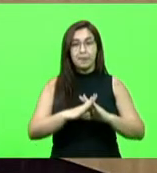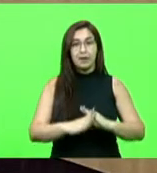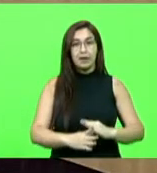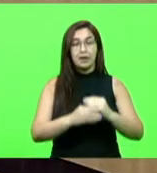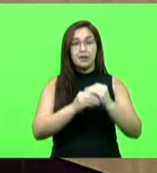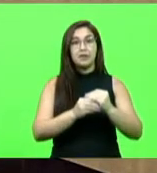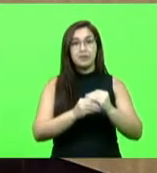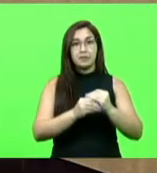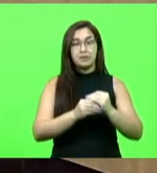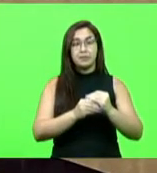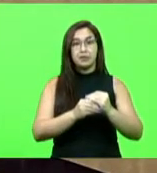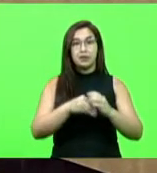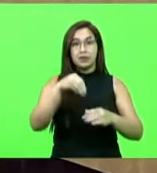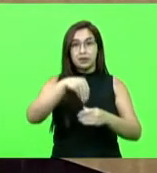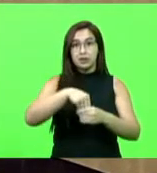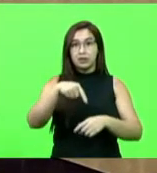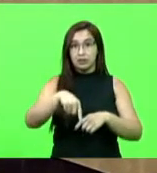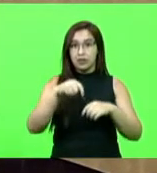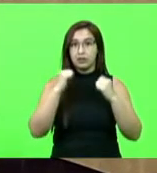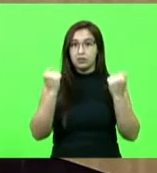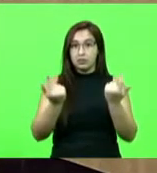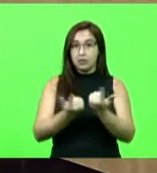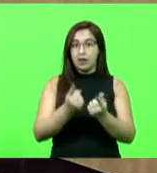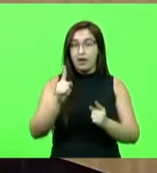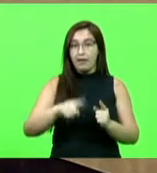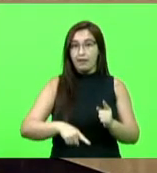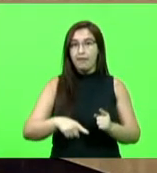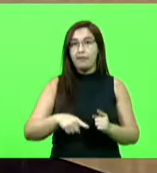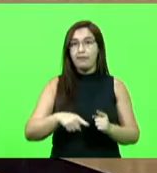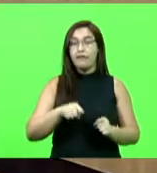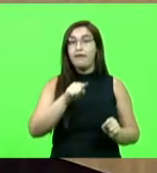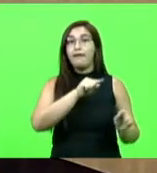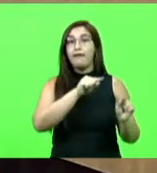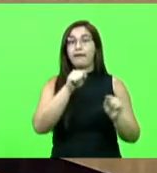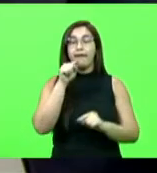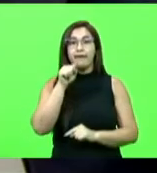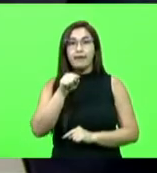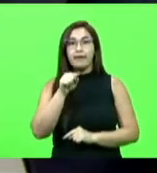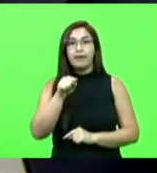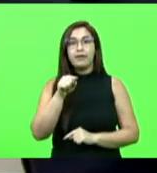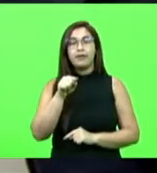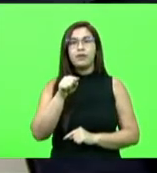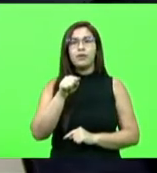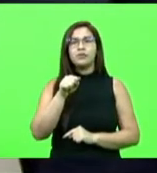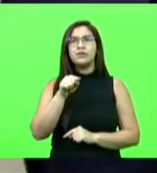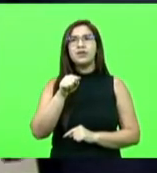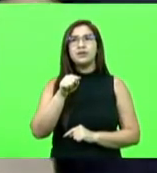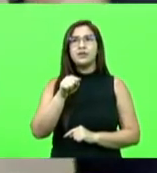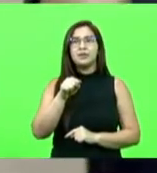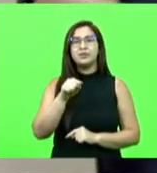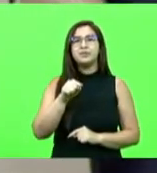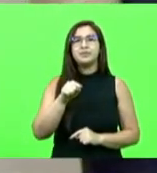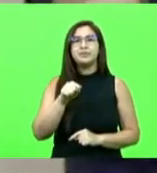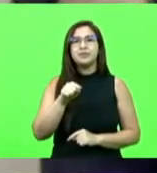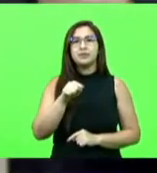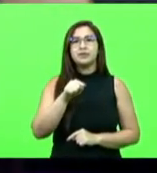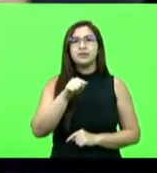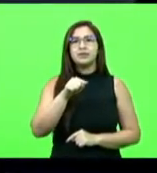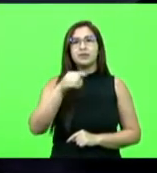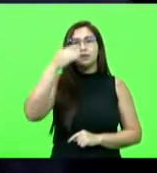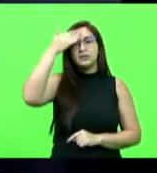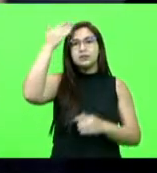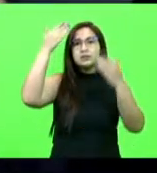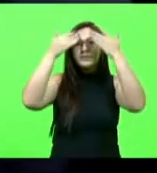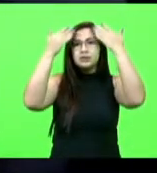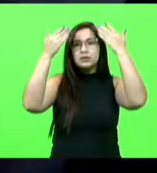A emenda de plenário é do deputado Zé Milton Schaefer. Ah, sim. Que apresenta alteração,